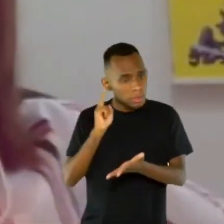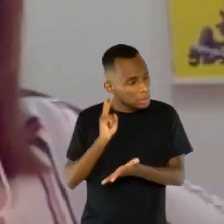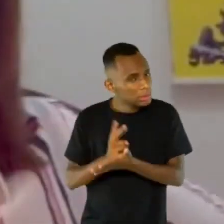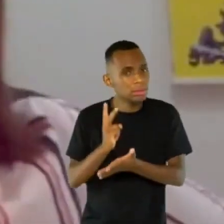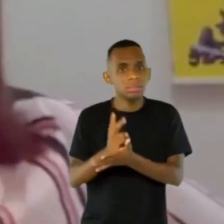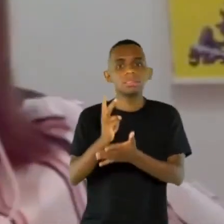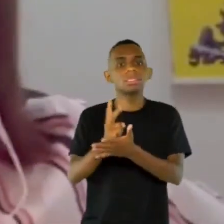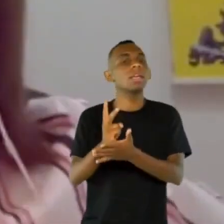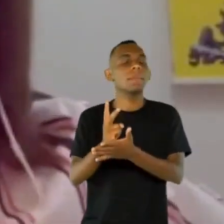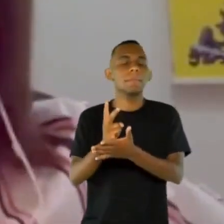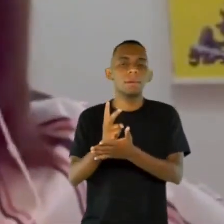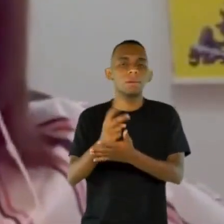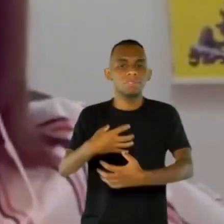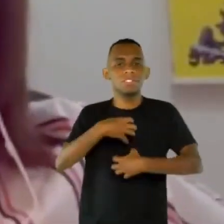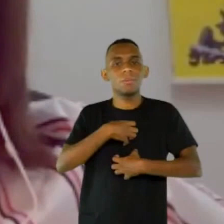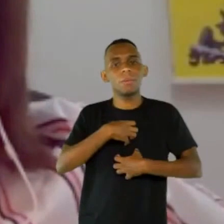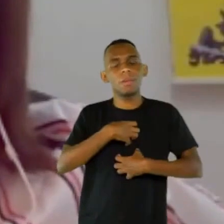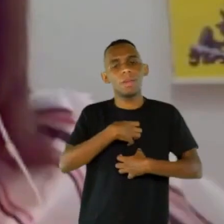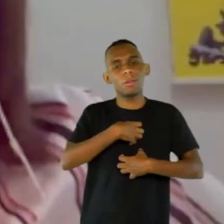né? É difícil você